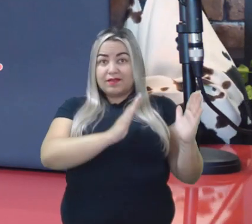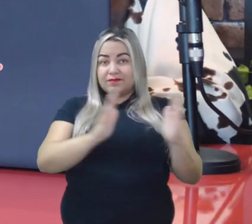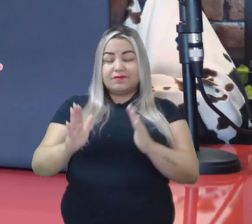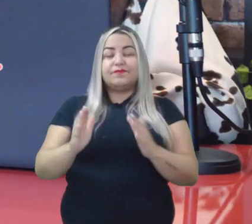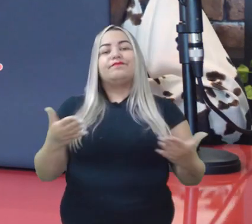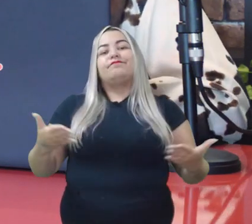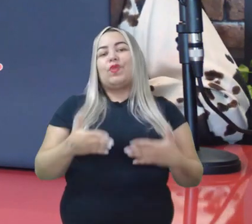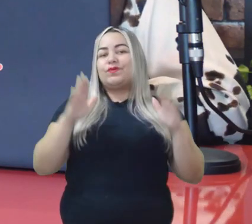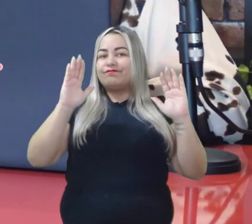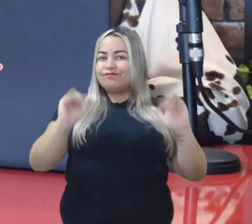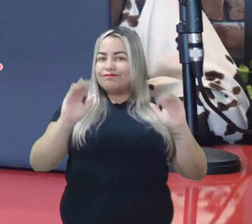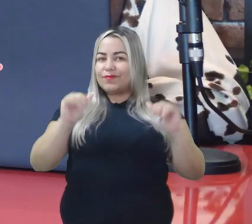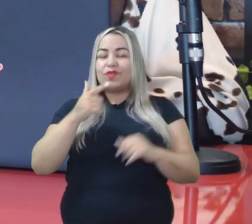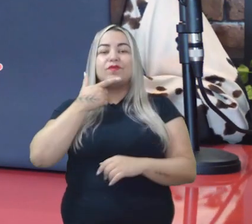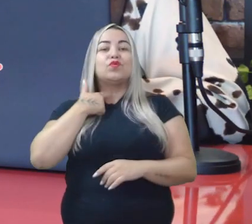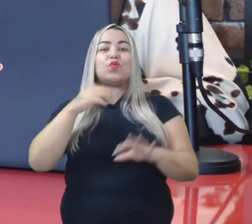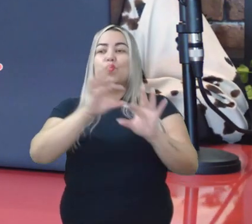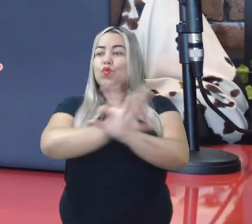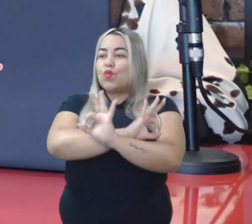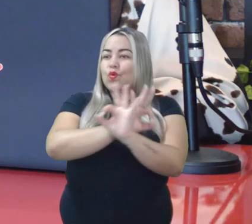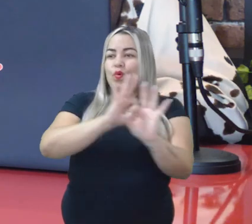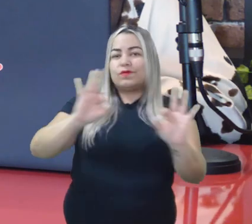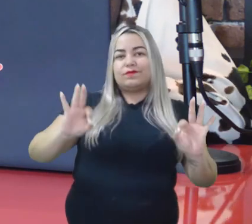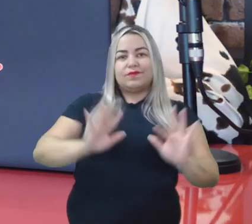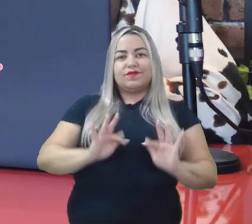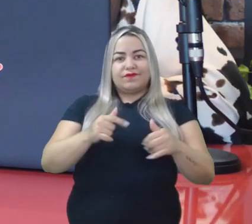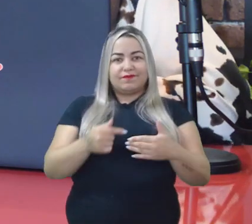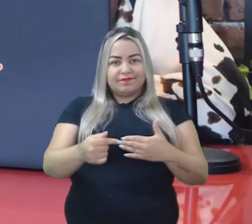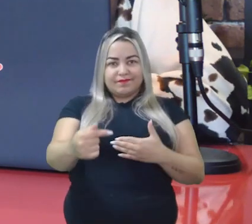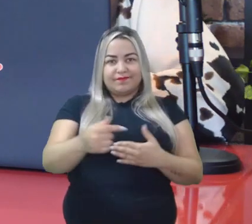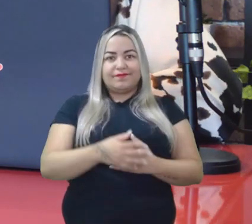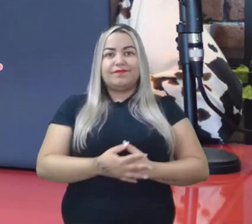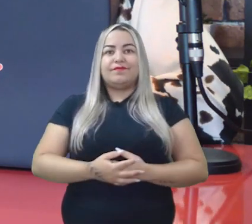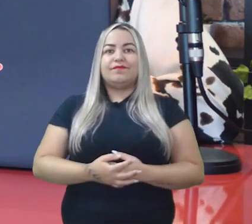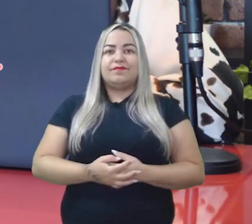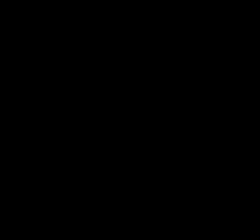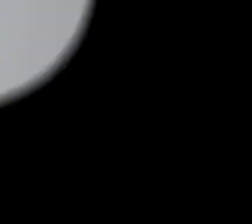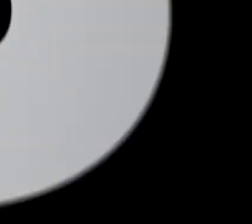episódio. Agora eu me despeço e desejo a você um ótimo final de semana.